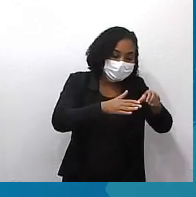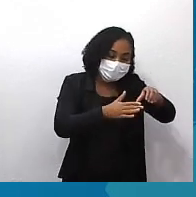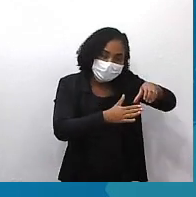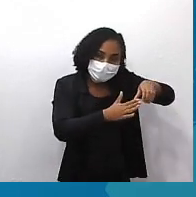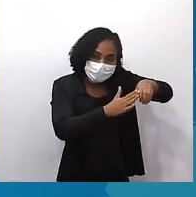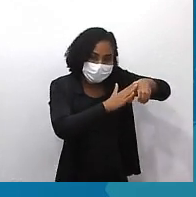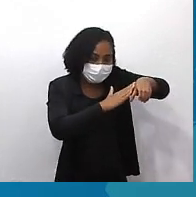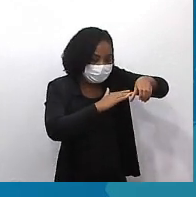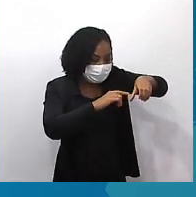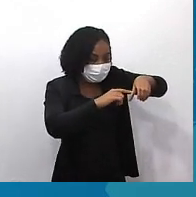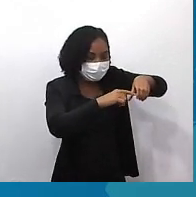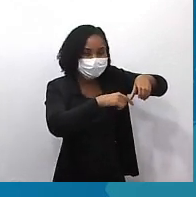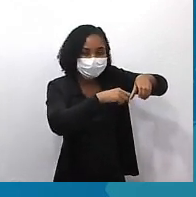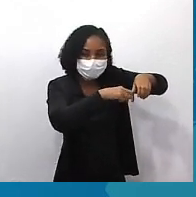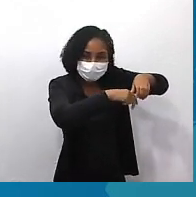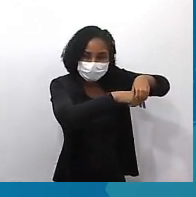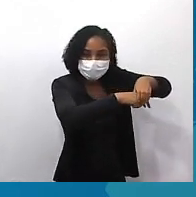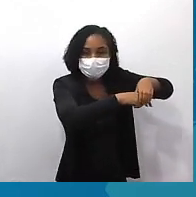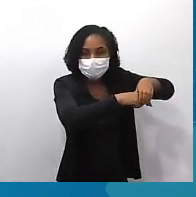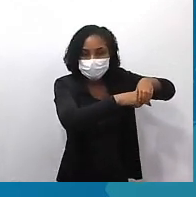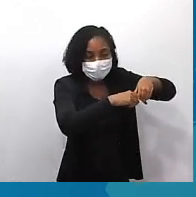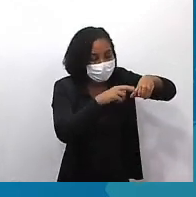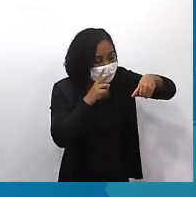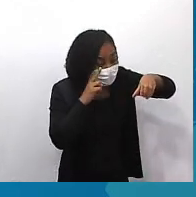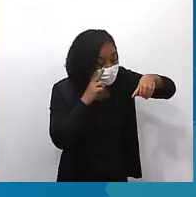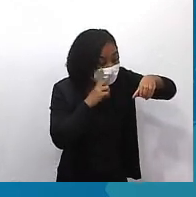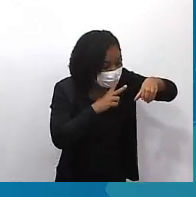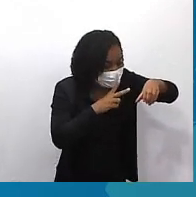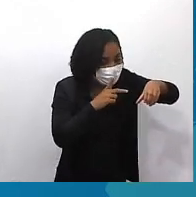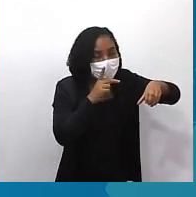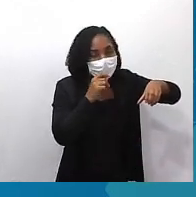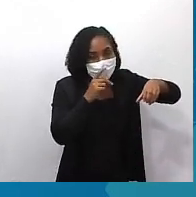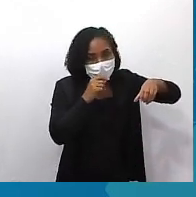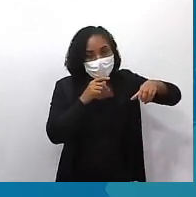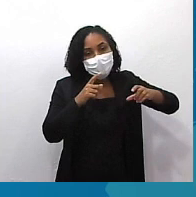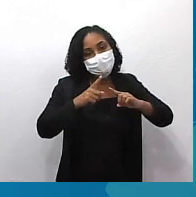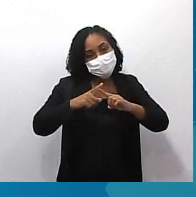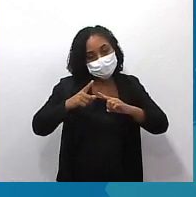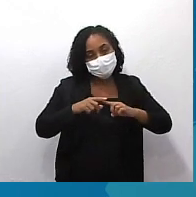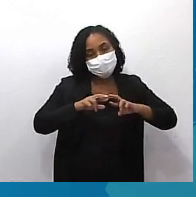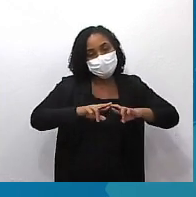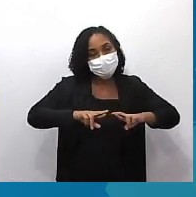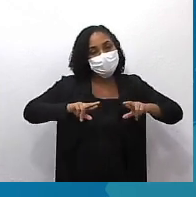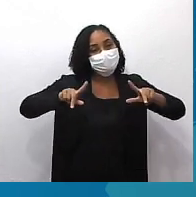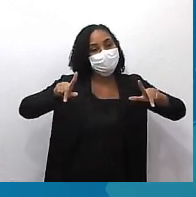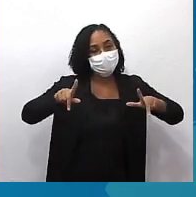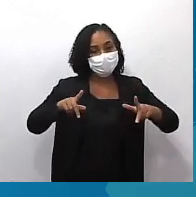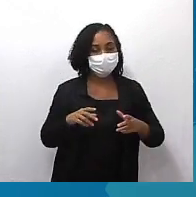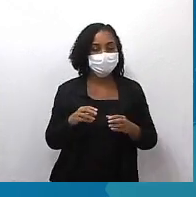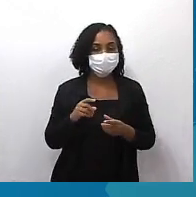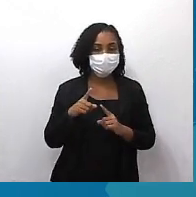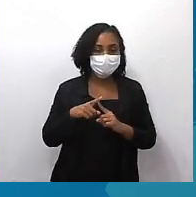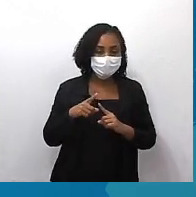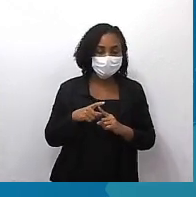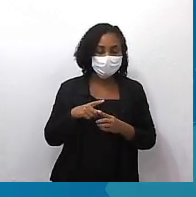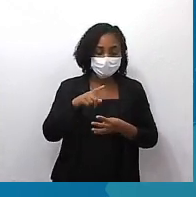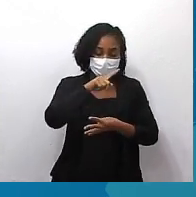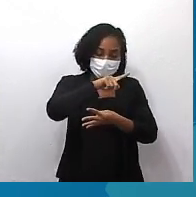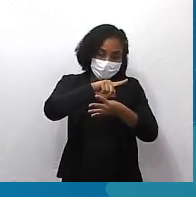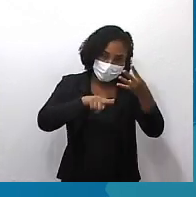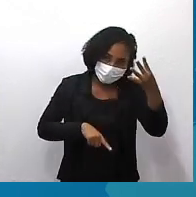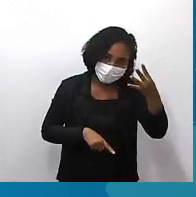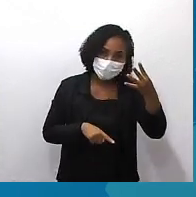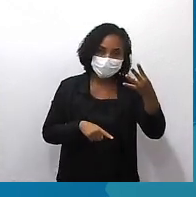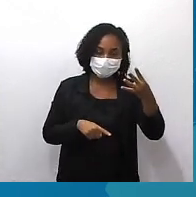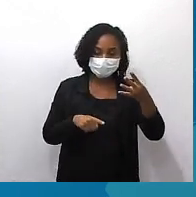ou grutas e outras formas, né, de relevo que acontecem devido à infiltração da água. Então são 4 tipos